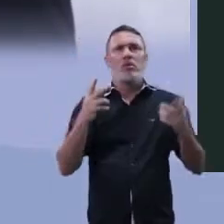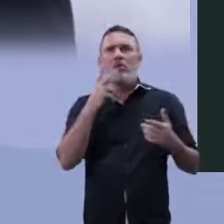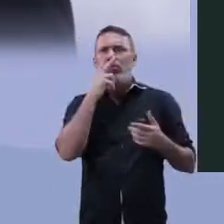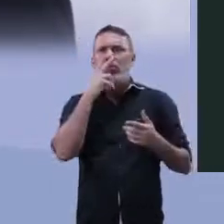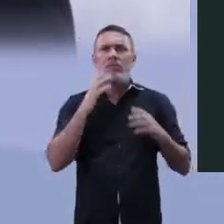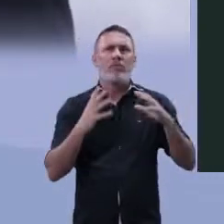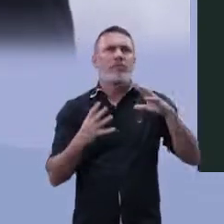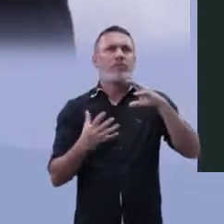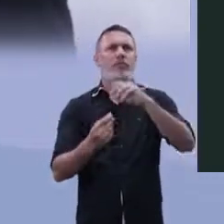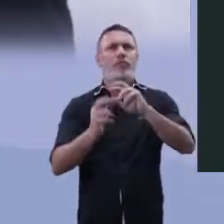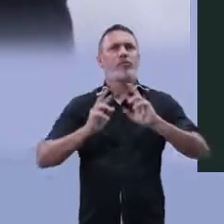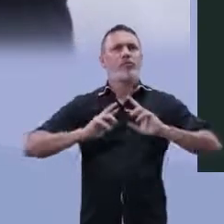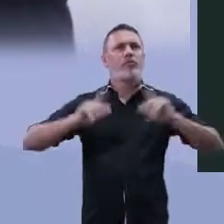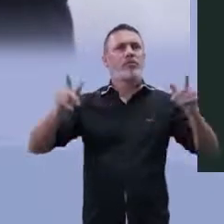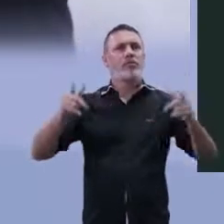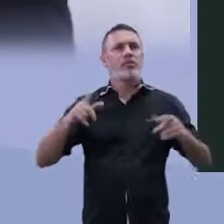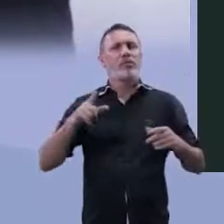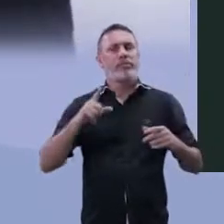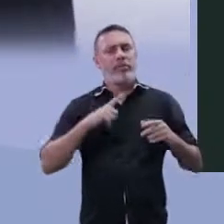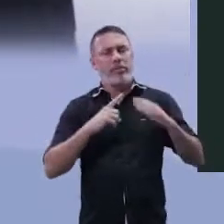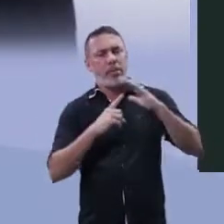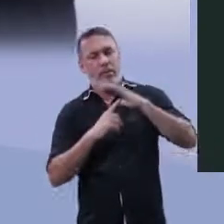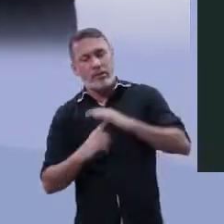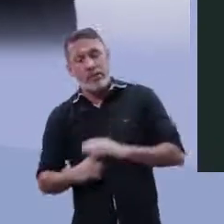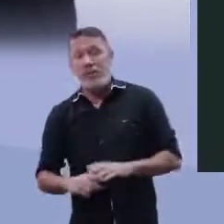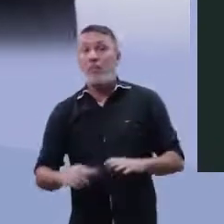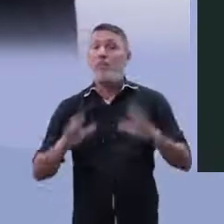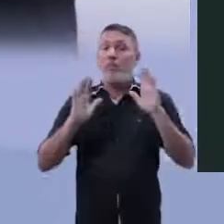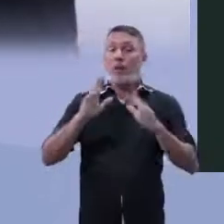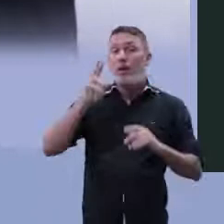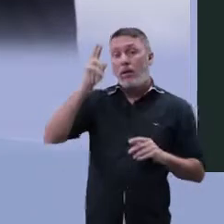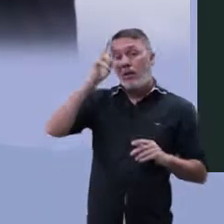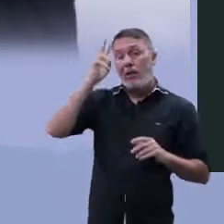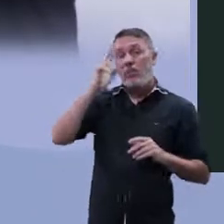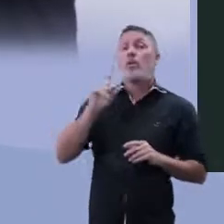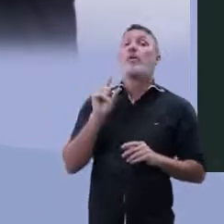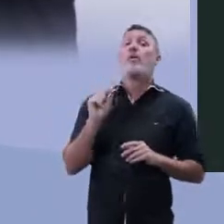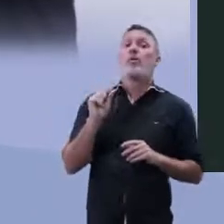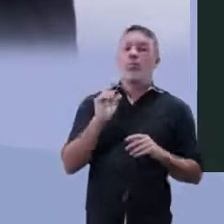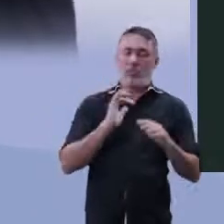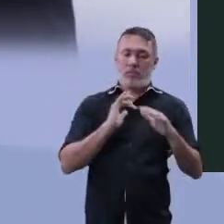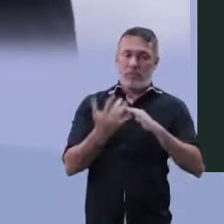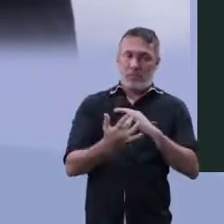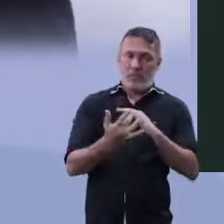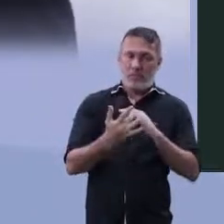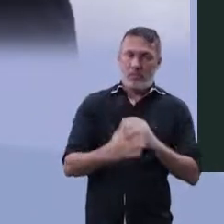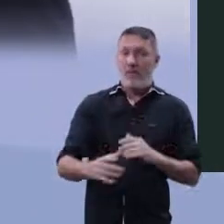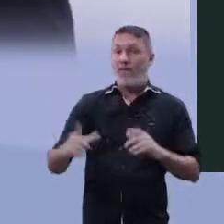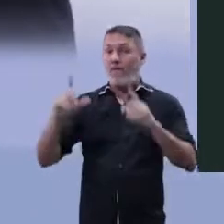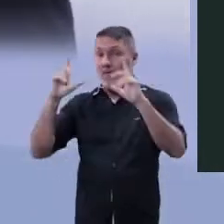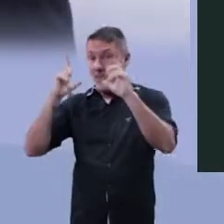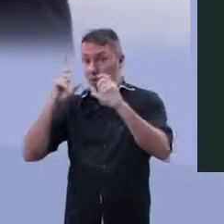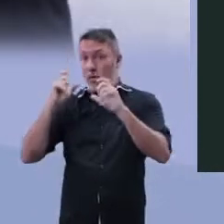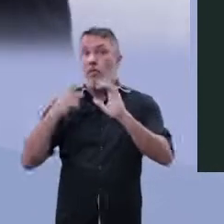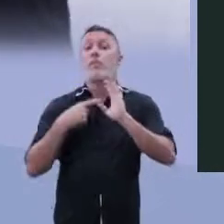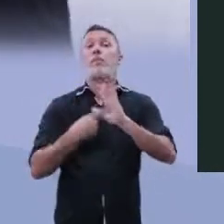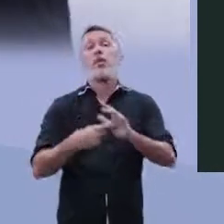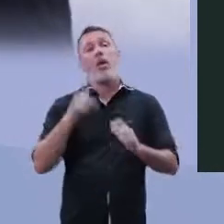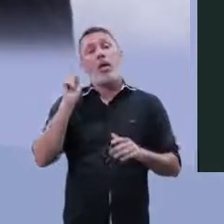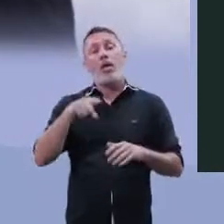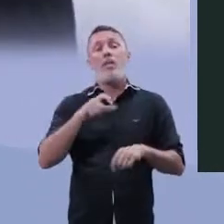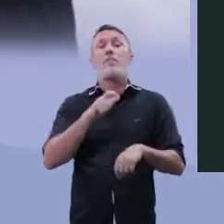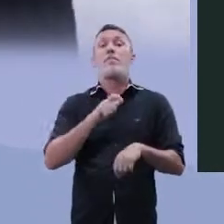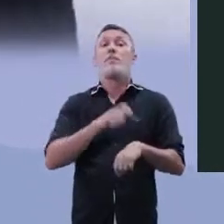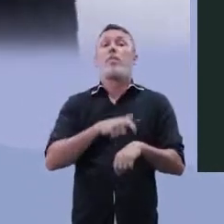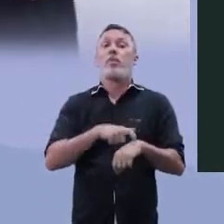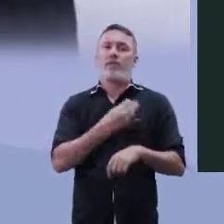que parecem viver numa realidade completamente diferente da nossa, né? Mas aí a gente tem que lembrar o seguinte: rede social e fotografia